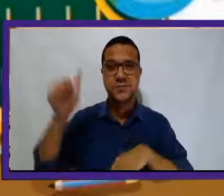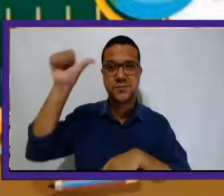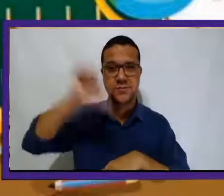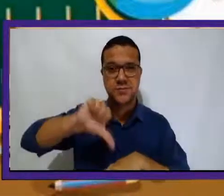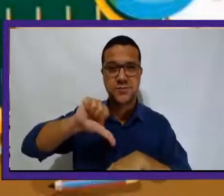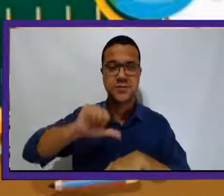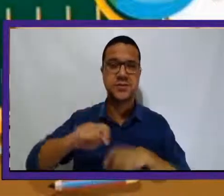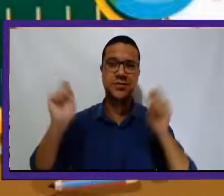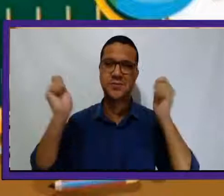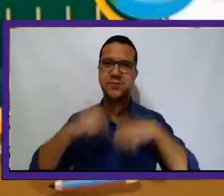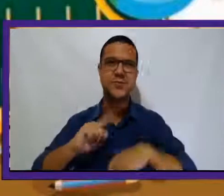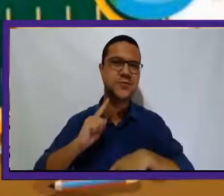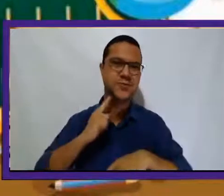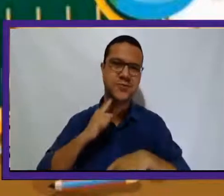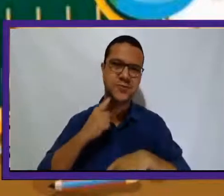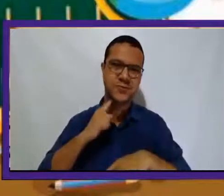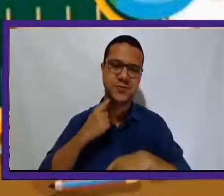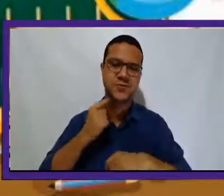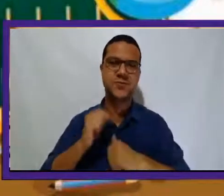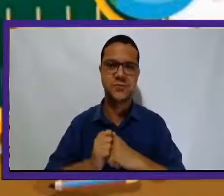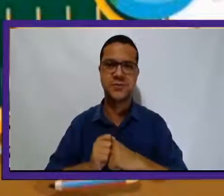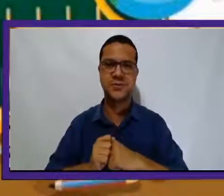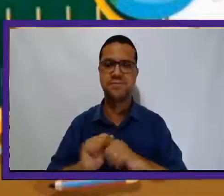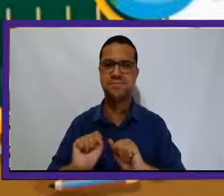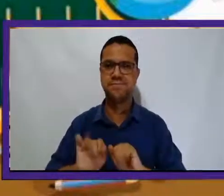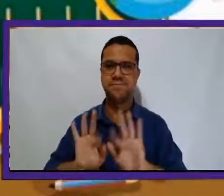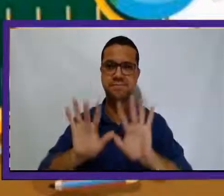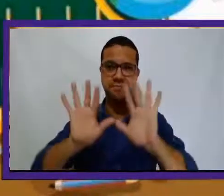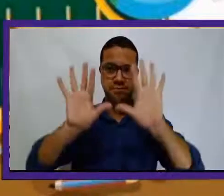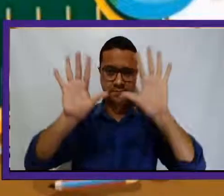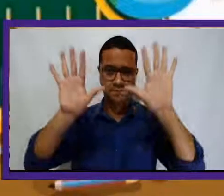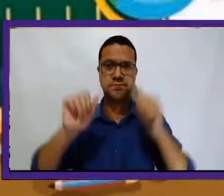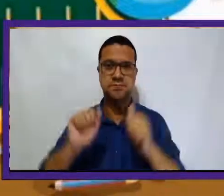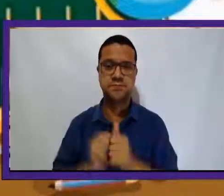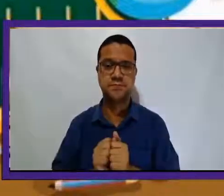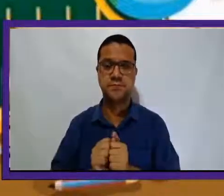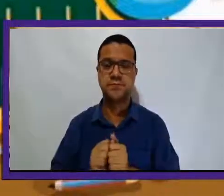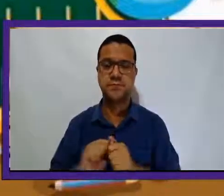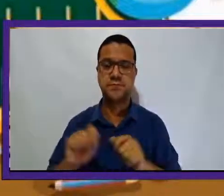Poluentes E contribuem Diretamente Para o aquecimento global